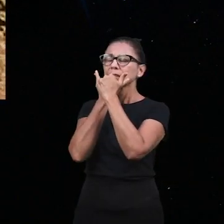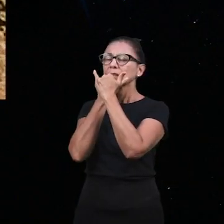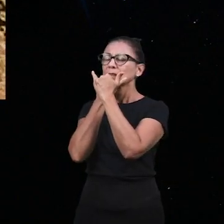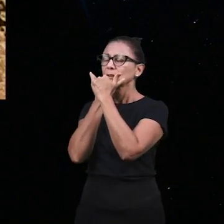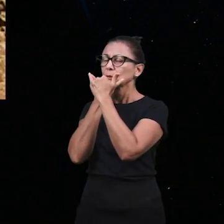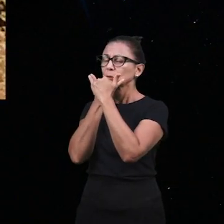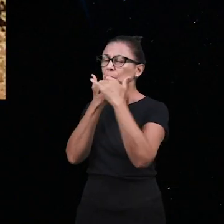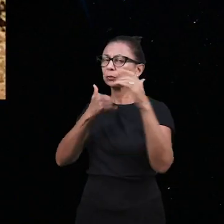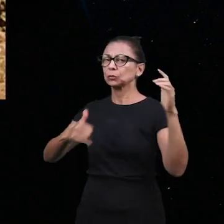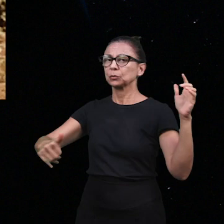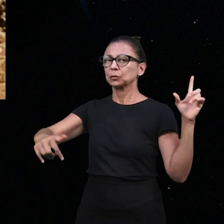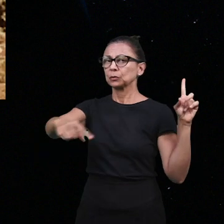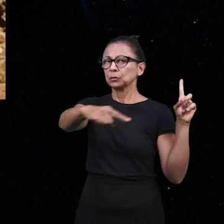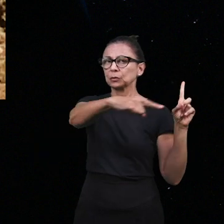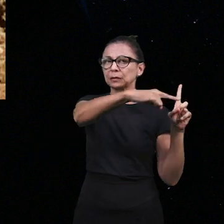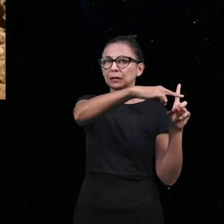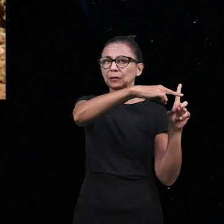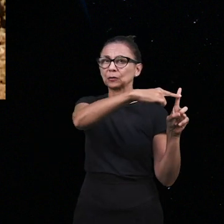Ali na